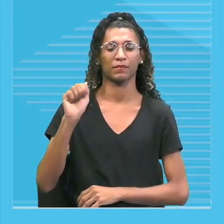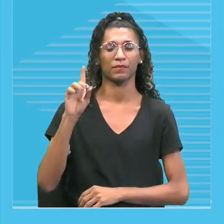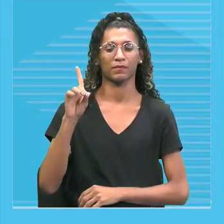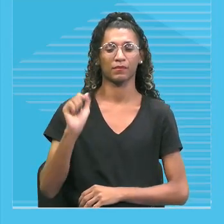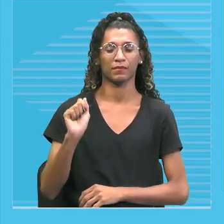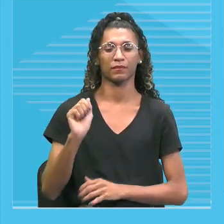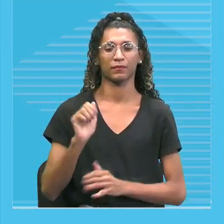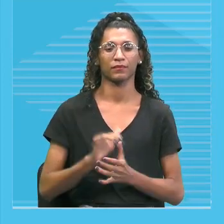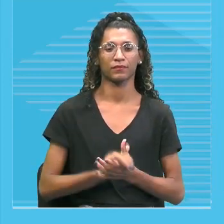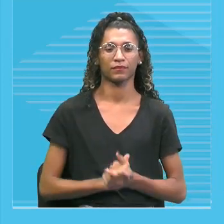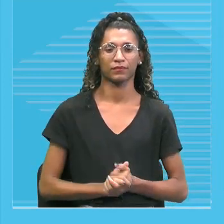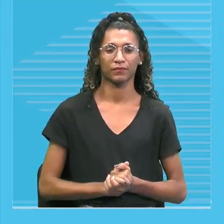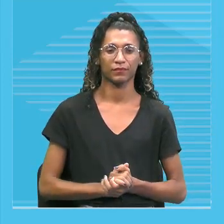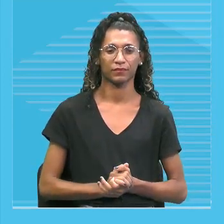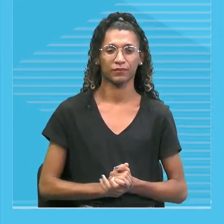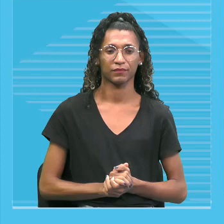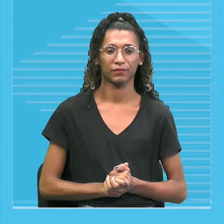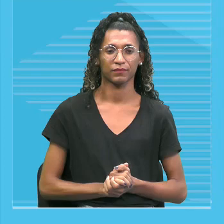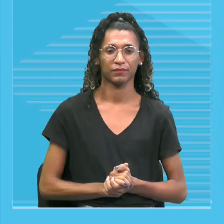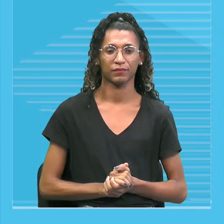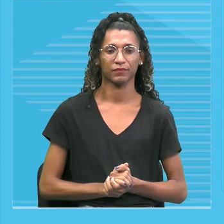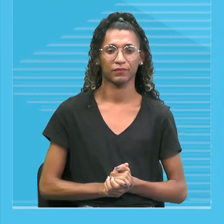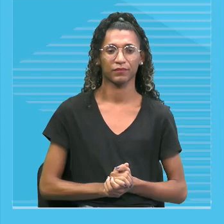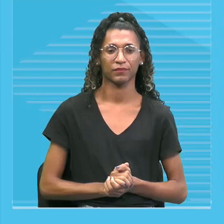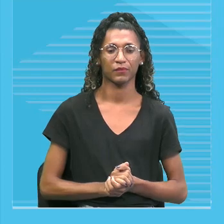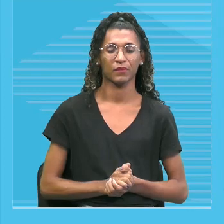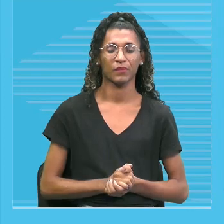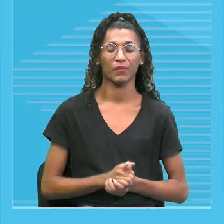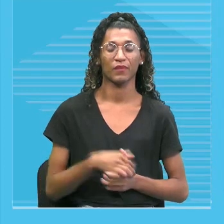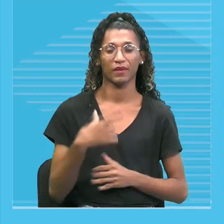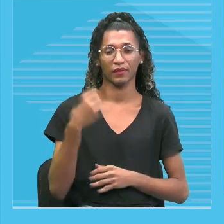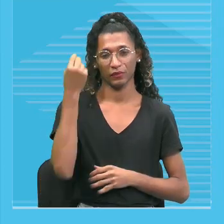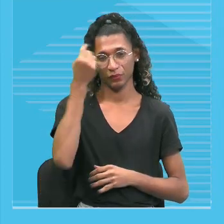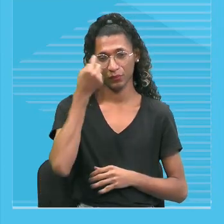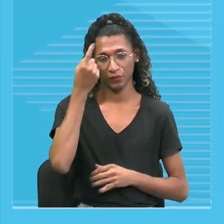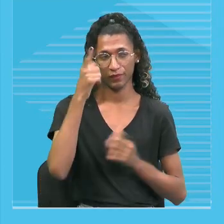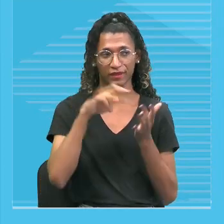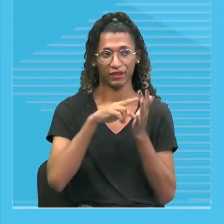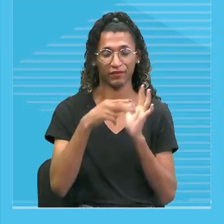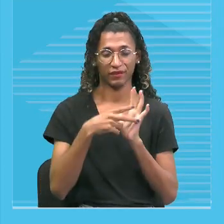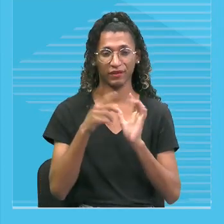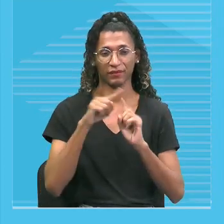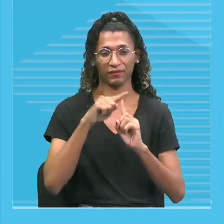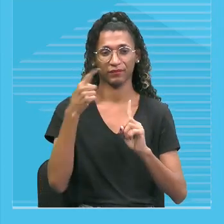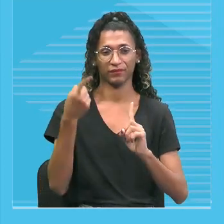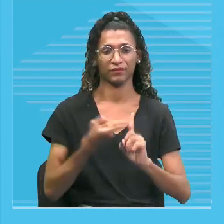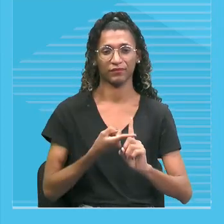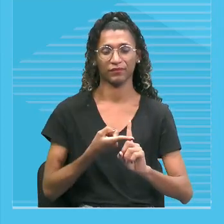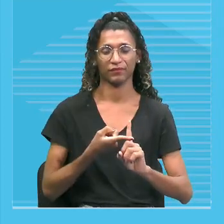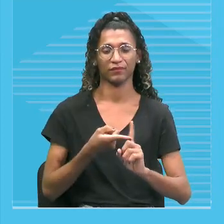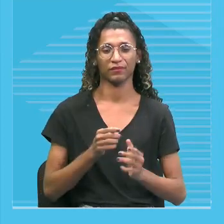a palavra embaraçada sim em espanhol é que significa grávida tá pelada